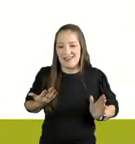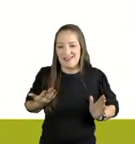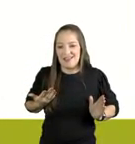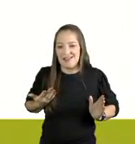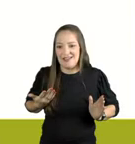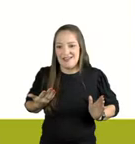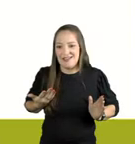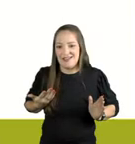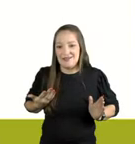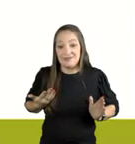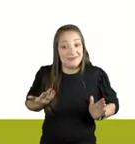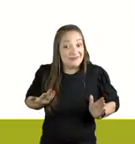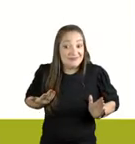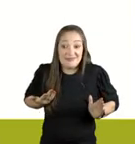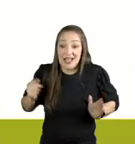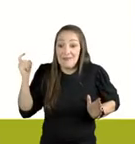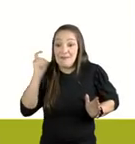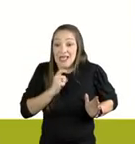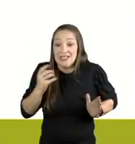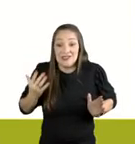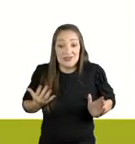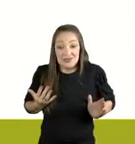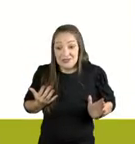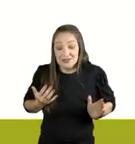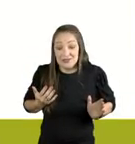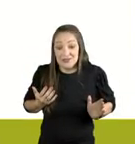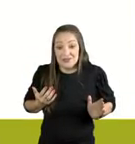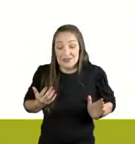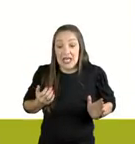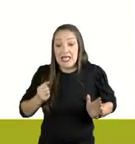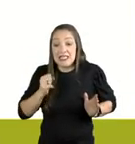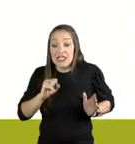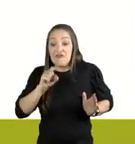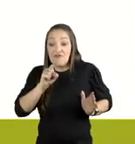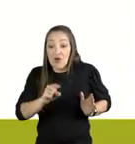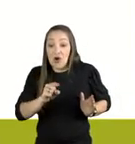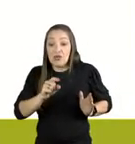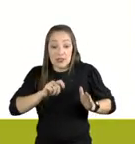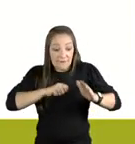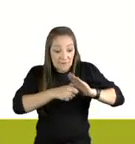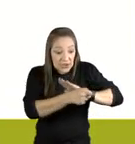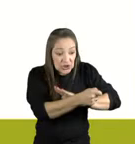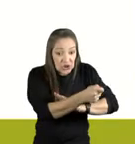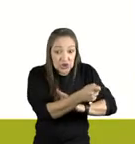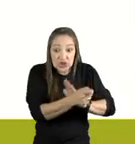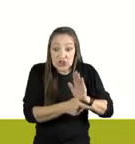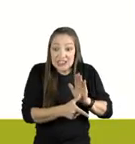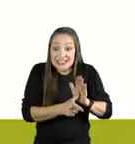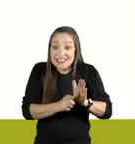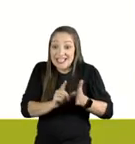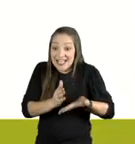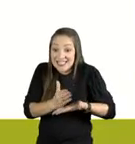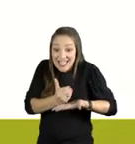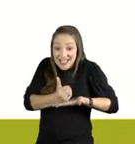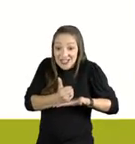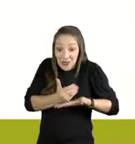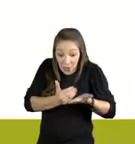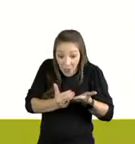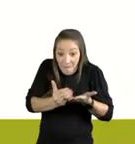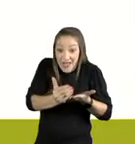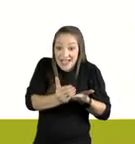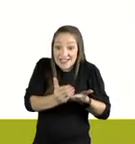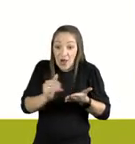isso é um mito. Tá? Se você começa a investir cedo e se você começa a pegar aqueles juros para comprar algo, ou se